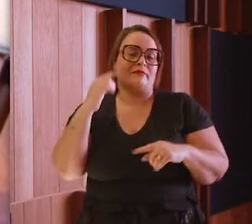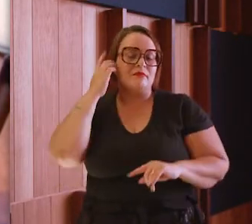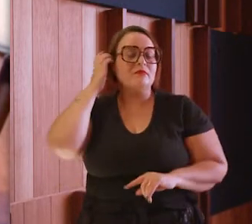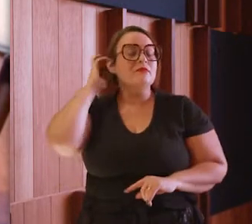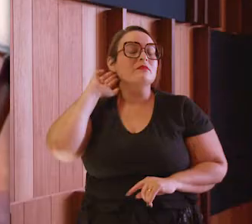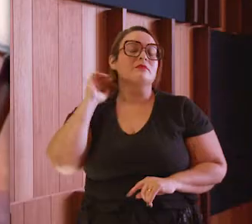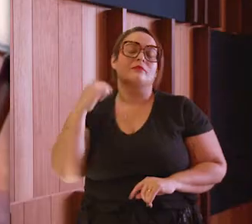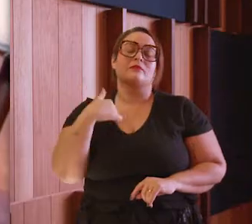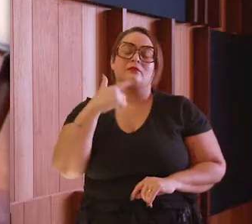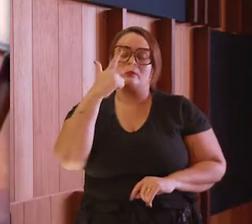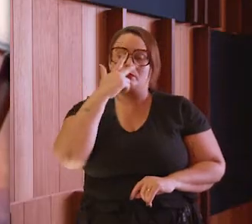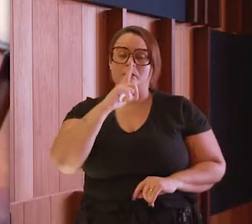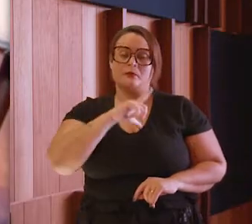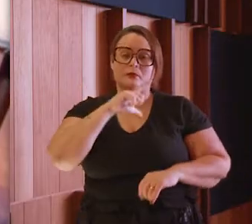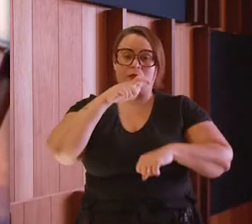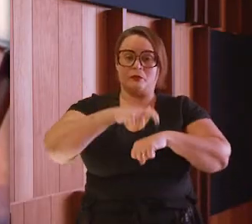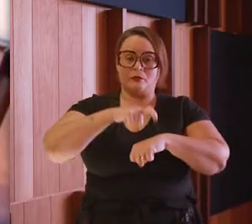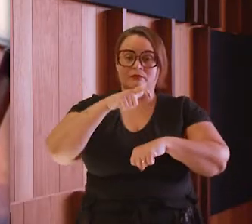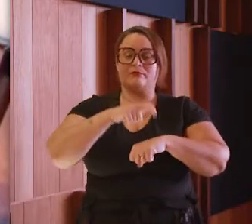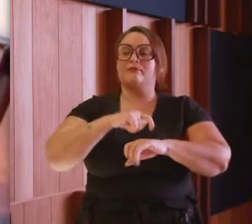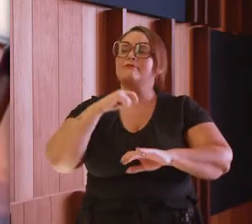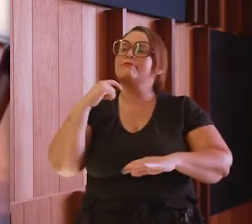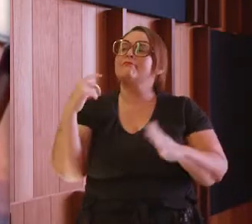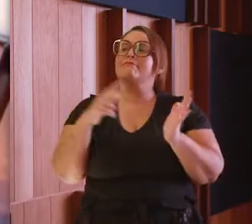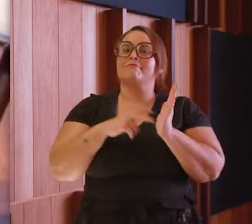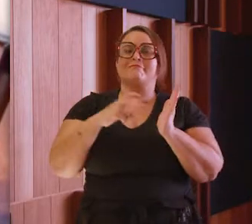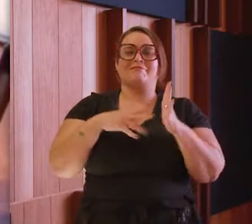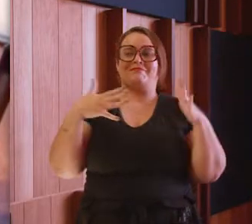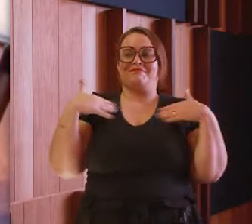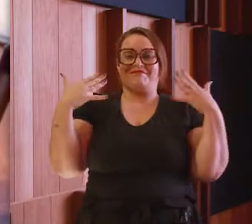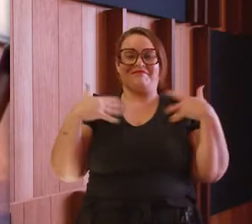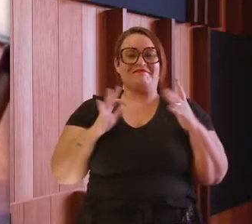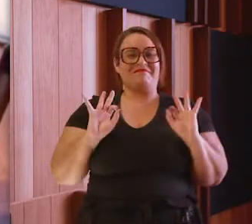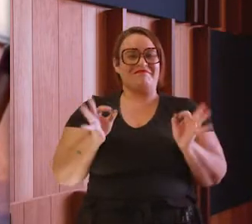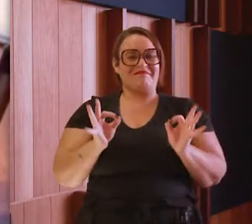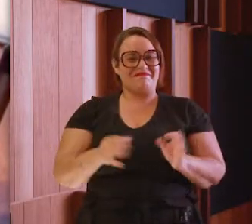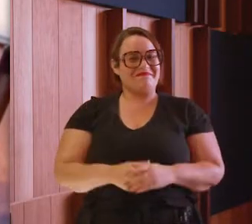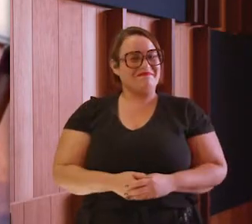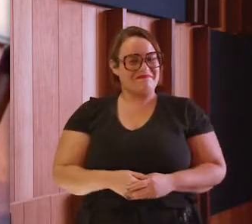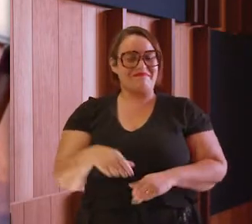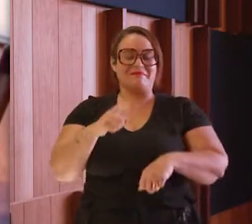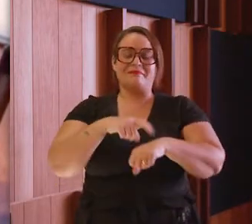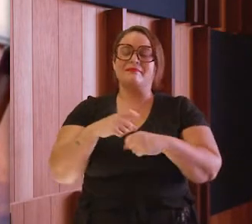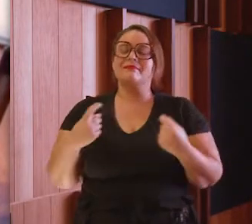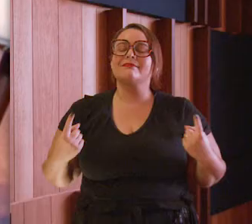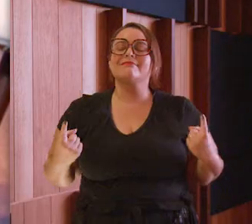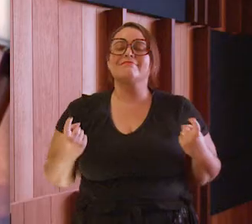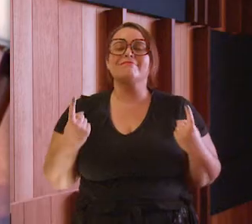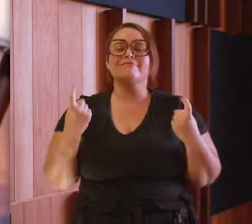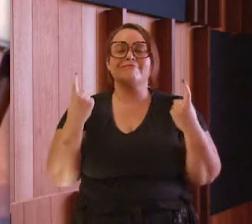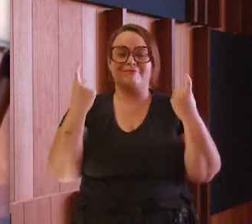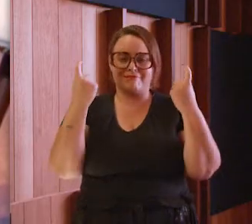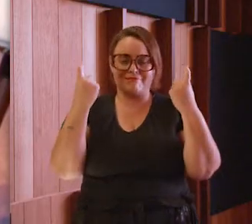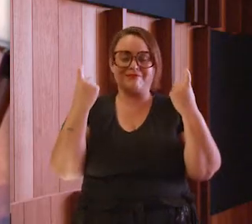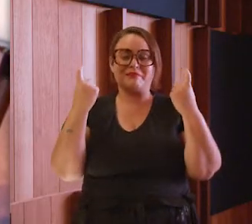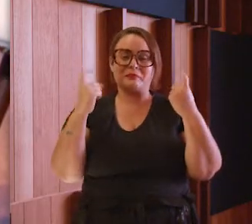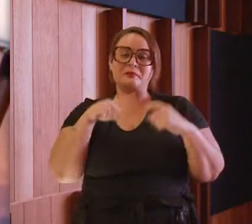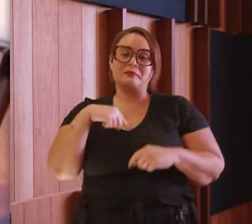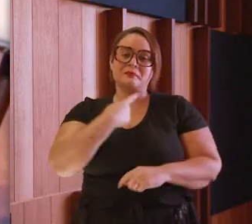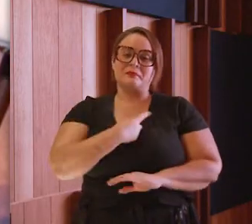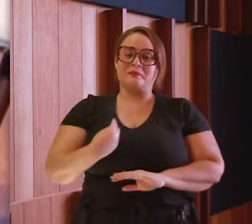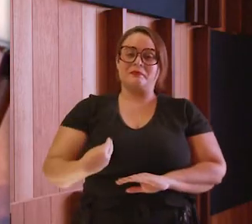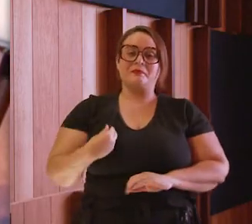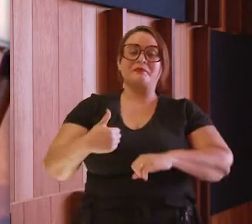num momento extremamente empolgante, num momento único das nossas carreiras